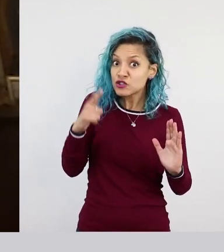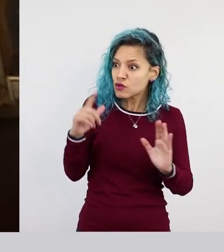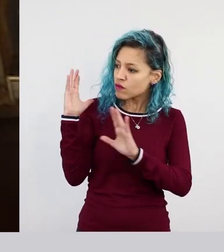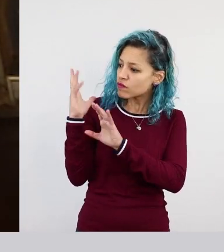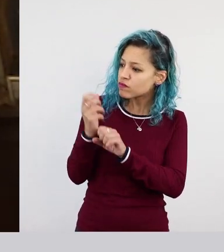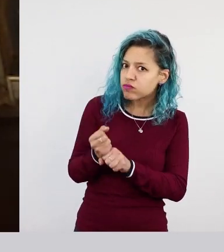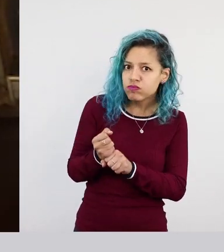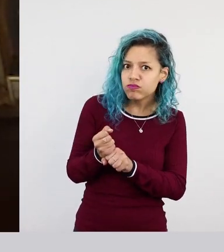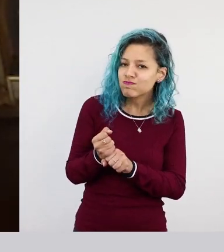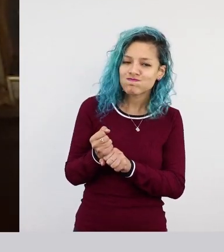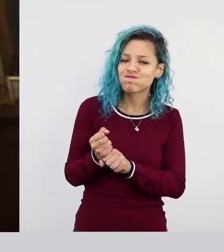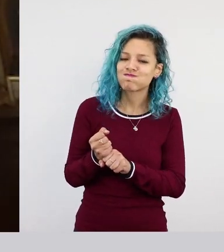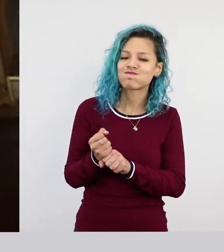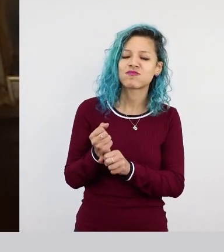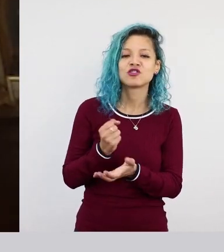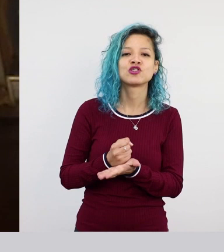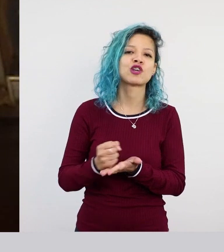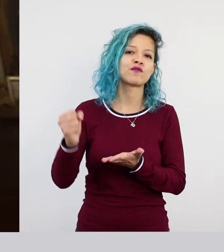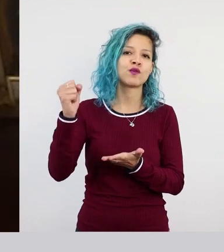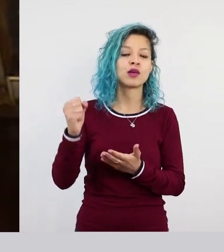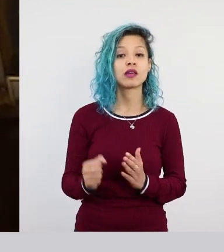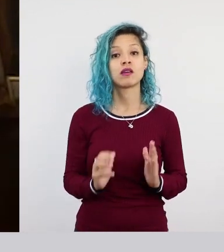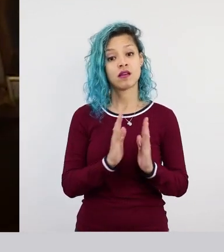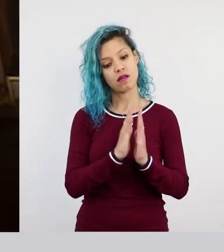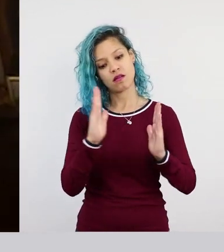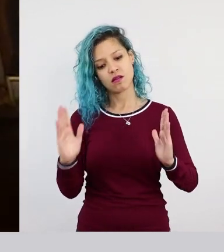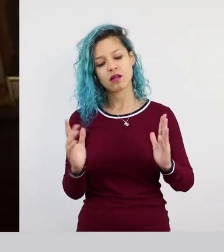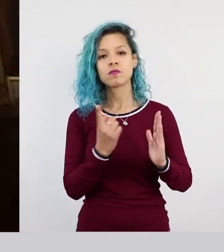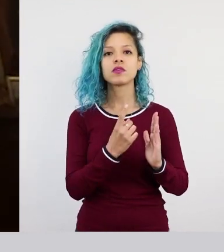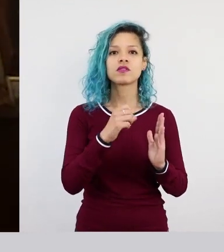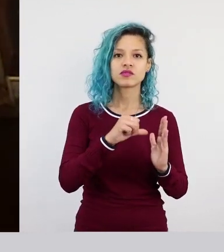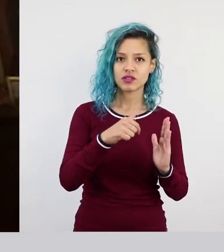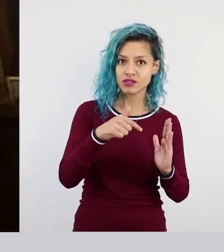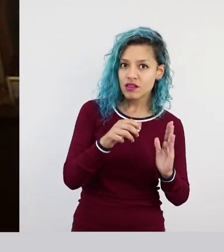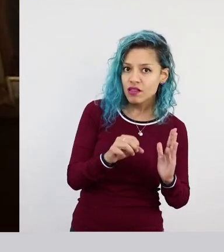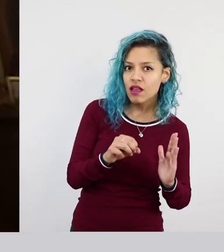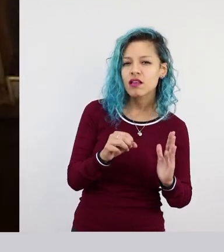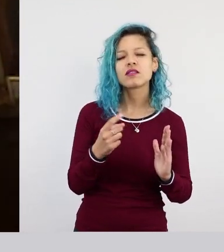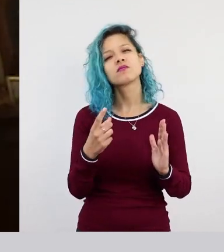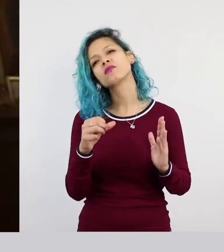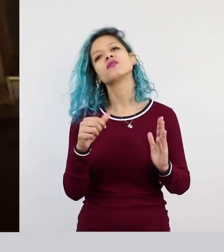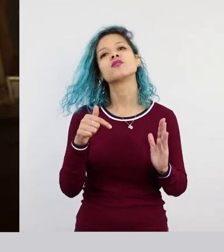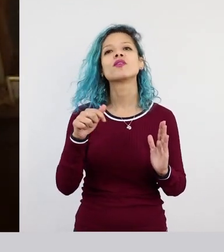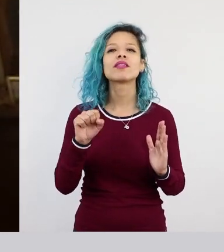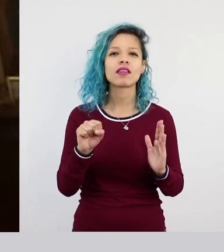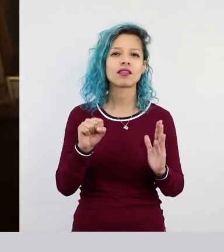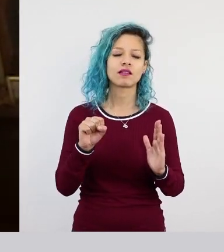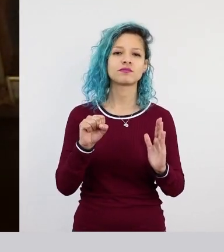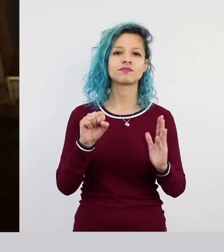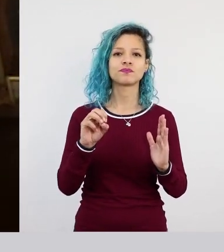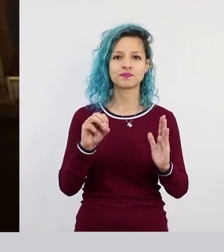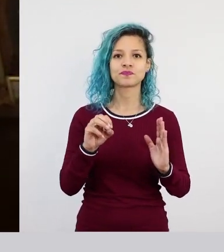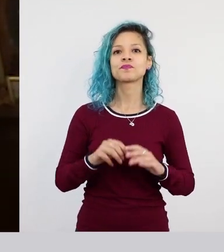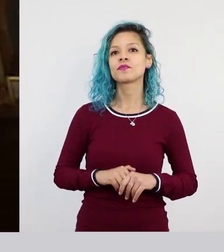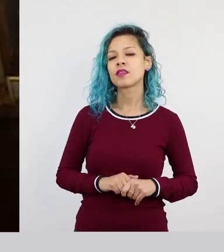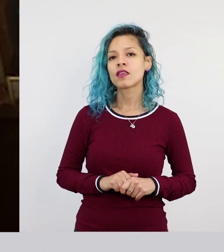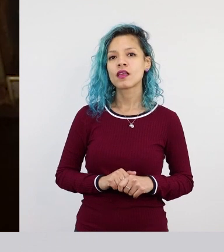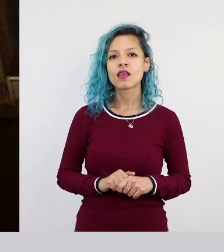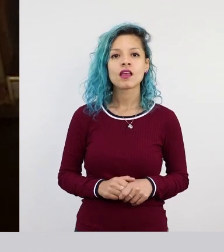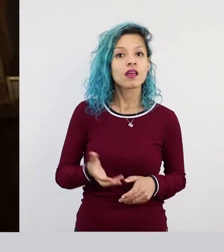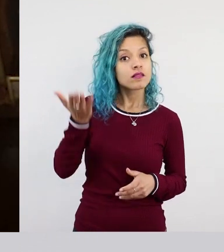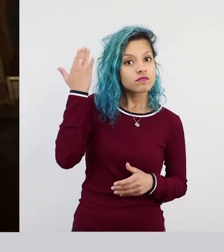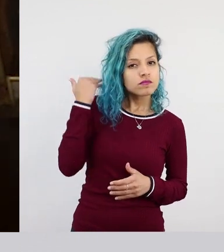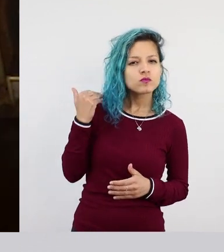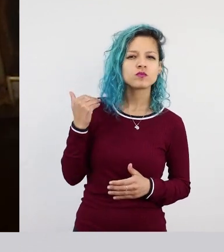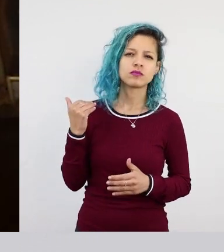voltam mais, né? Que foram os anos 70 e os anos 80. Lá no